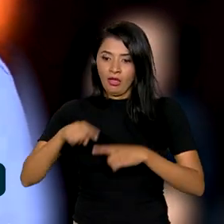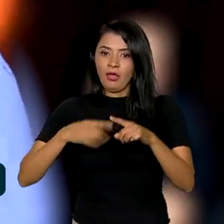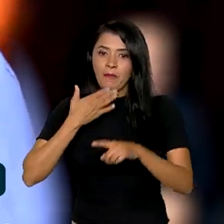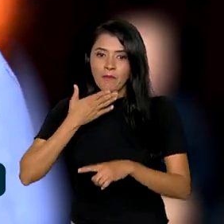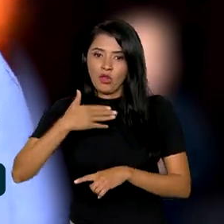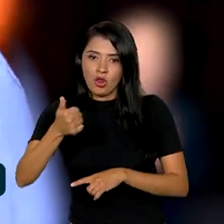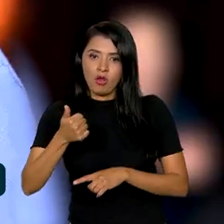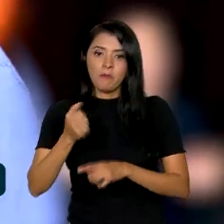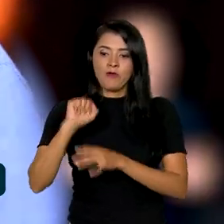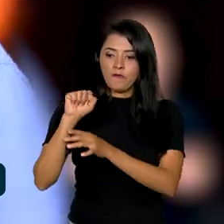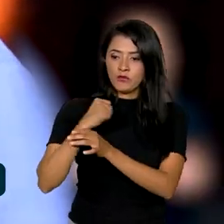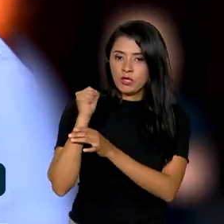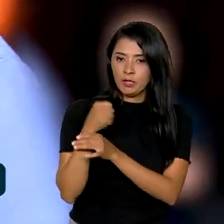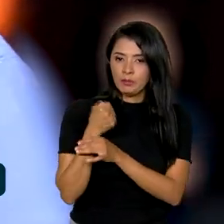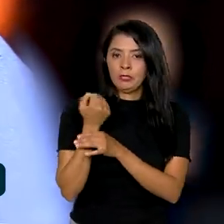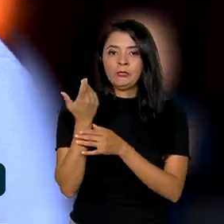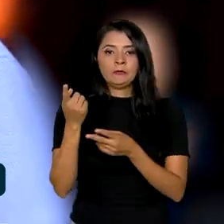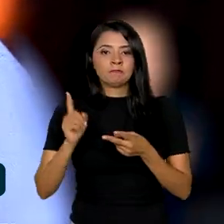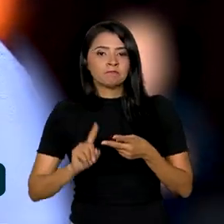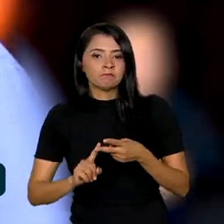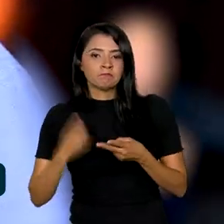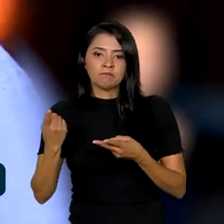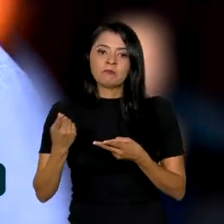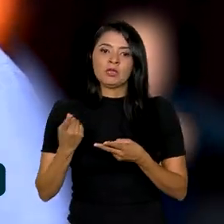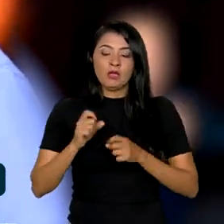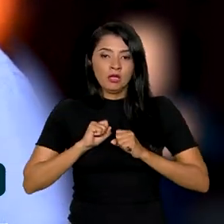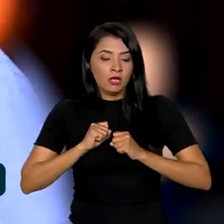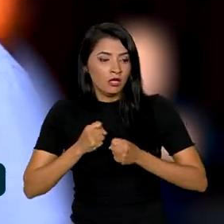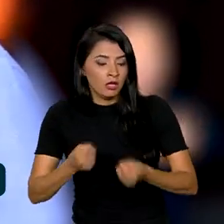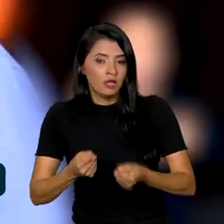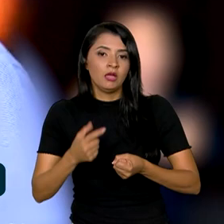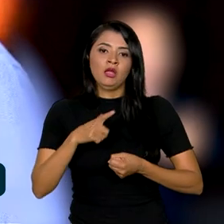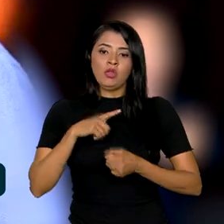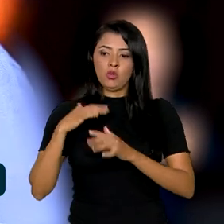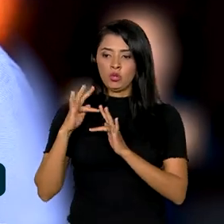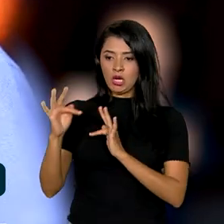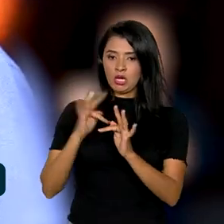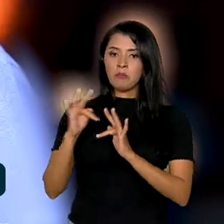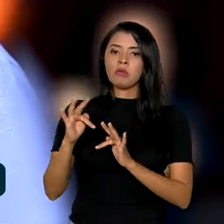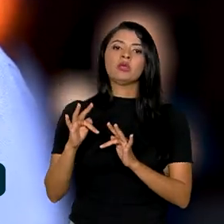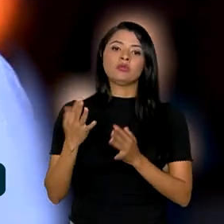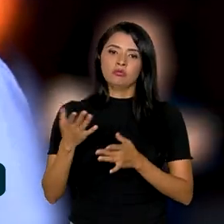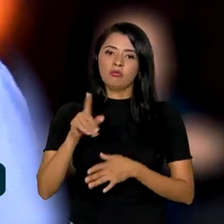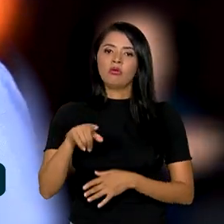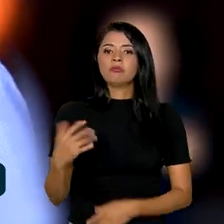a fisioterapia e a dedicação do tratamento